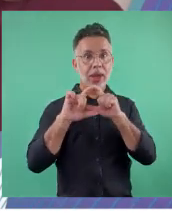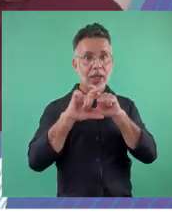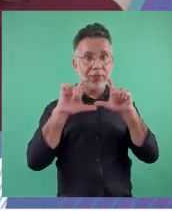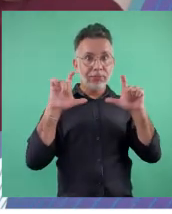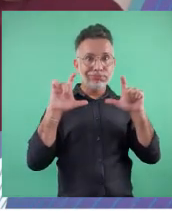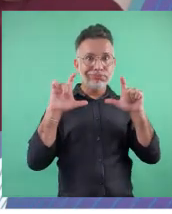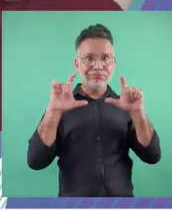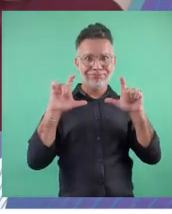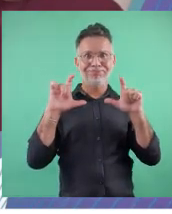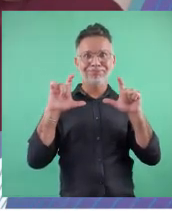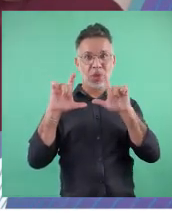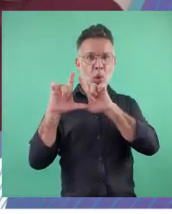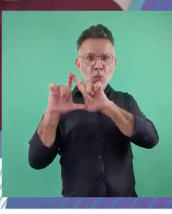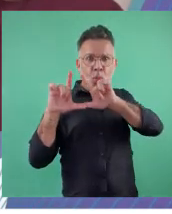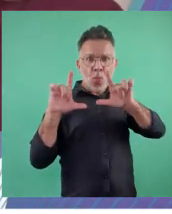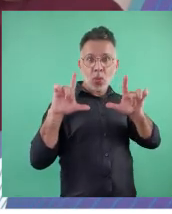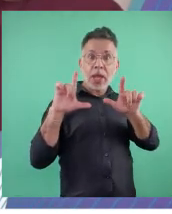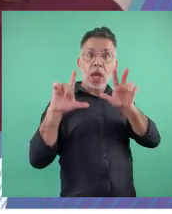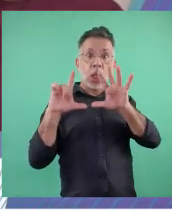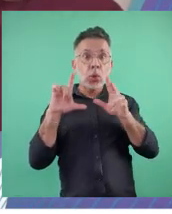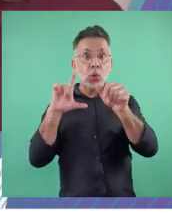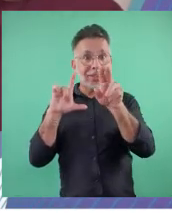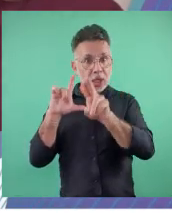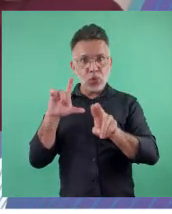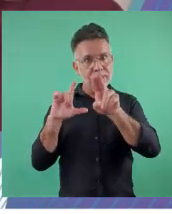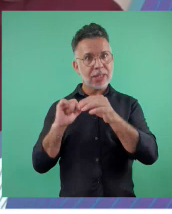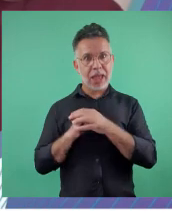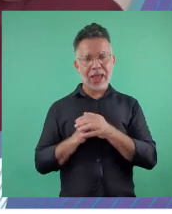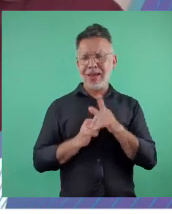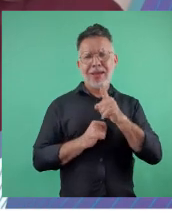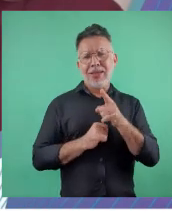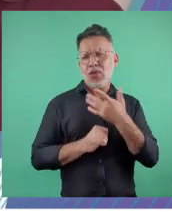máscaras transparentes. Isso deveria ser